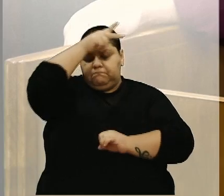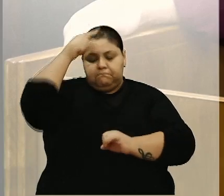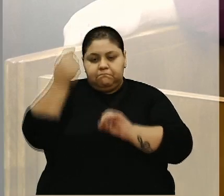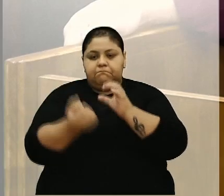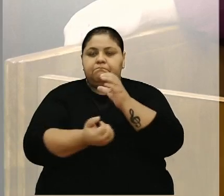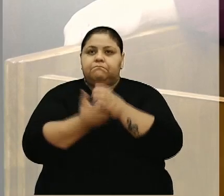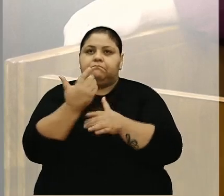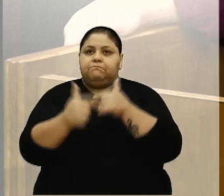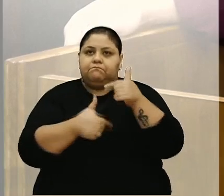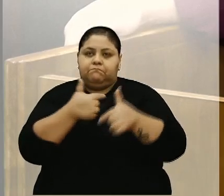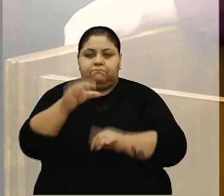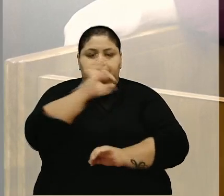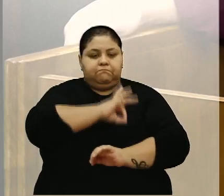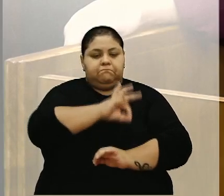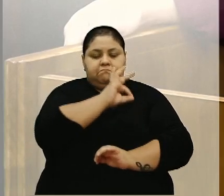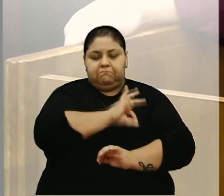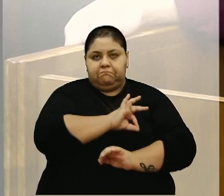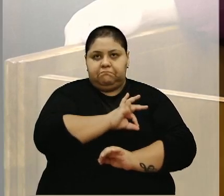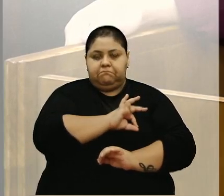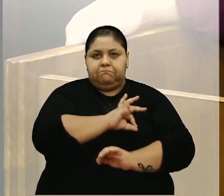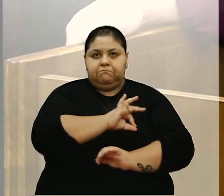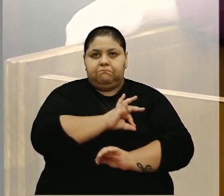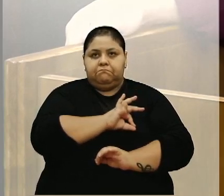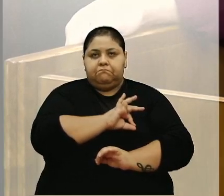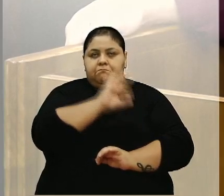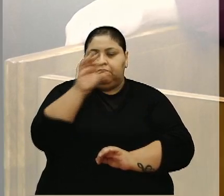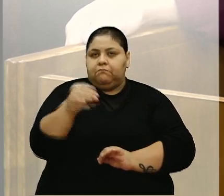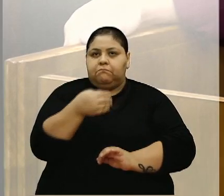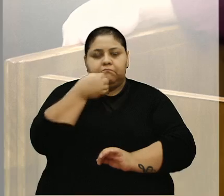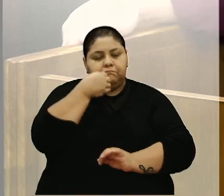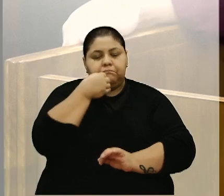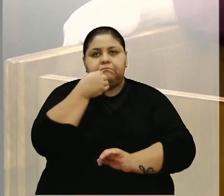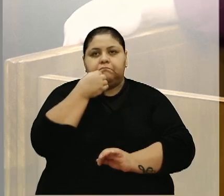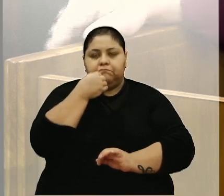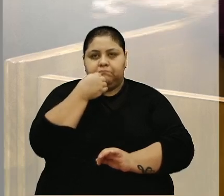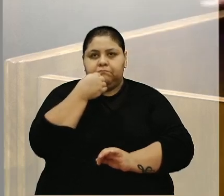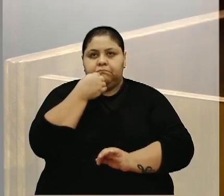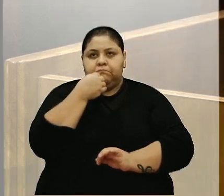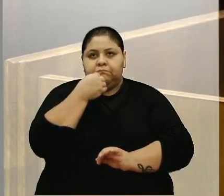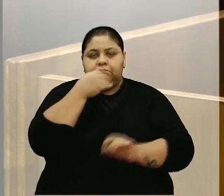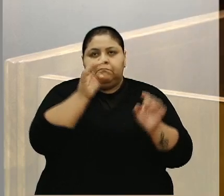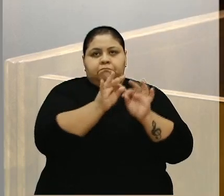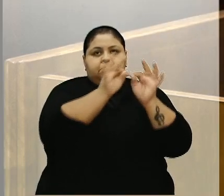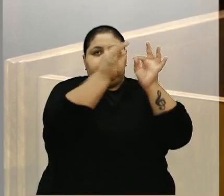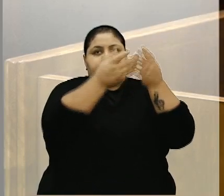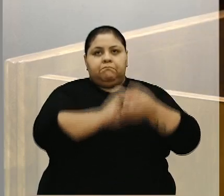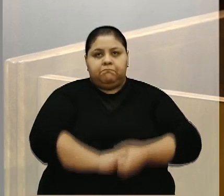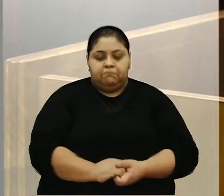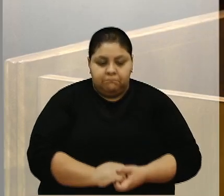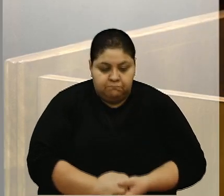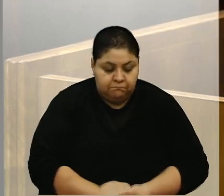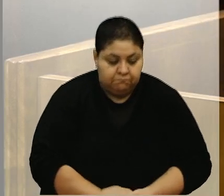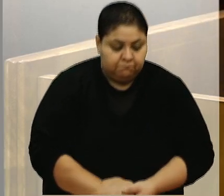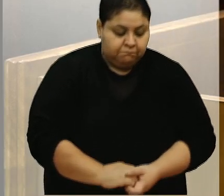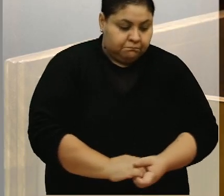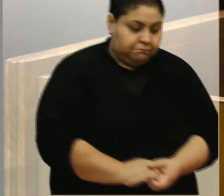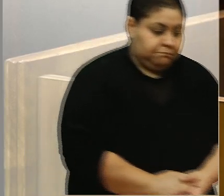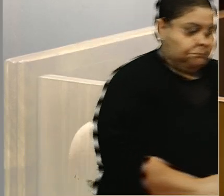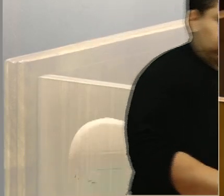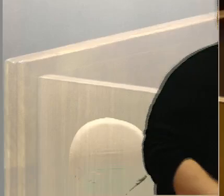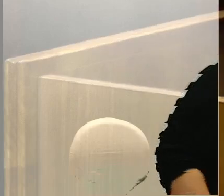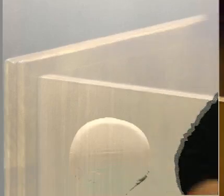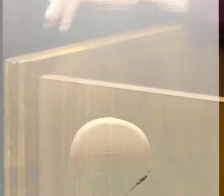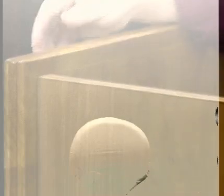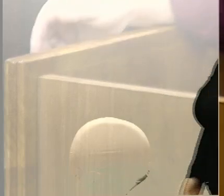né, trabalho, renda, emprego e com certeza, né, essa tecnologia. Mas vamos falar aqui